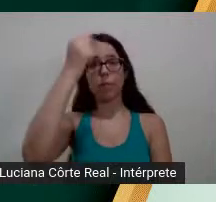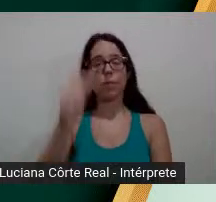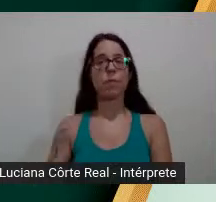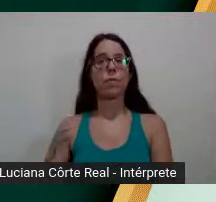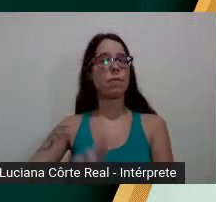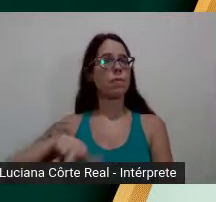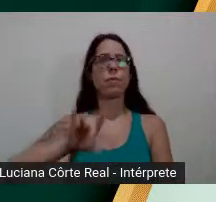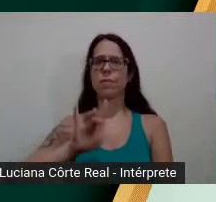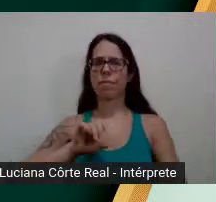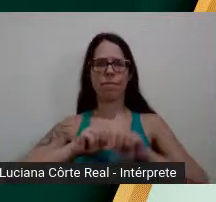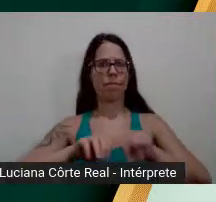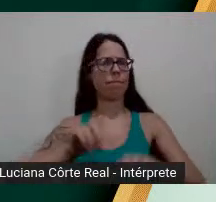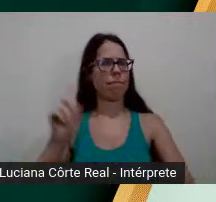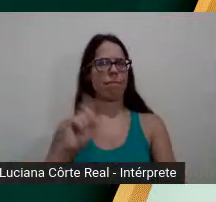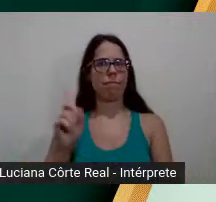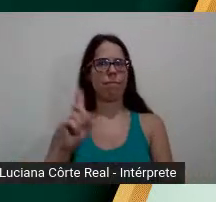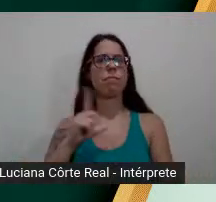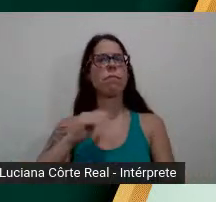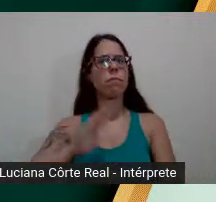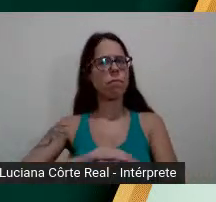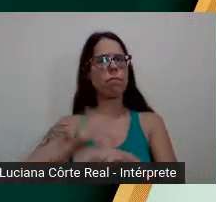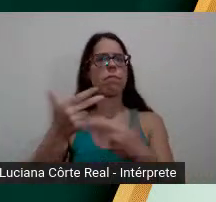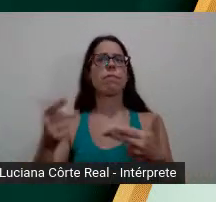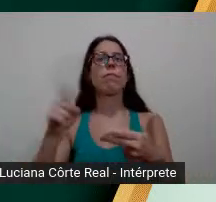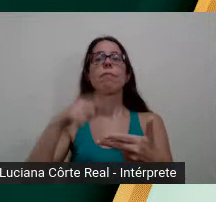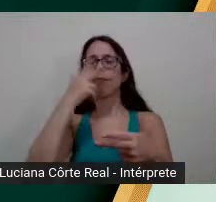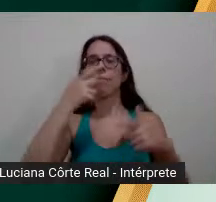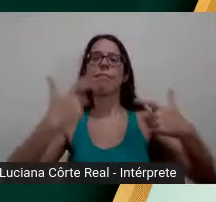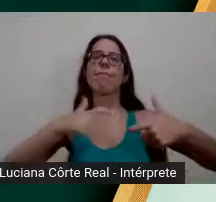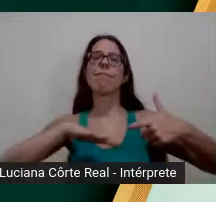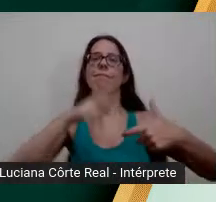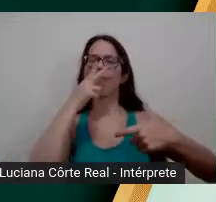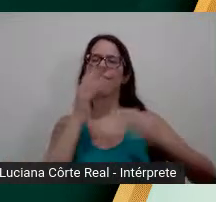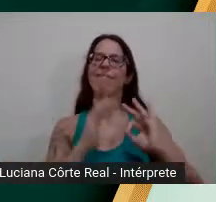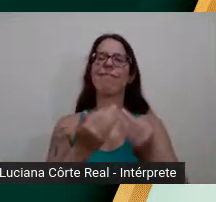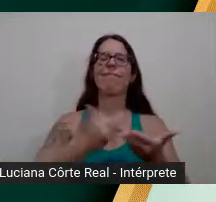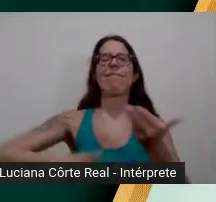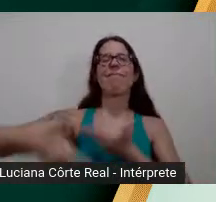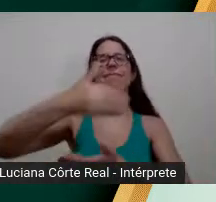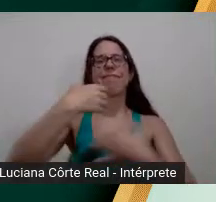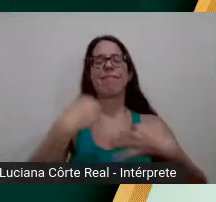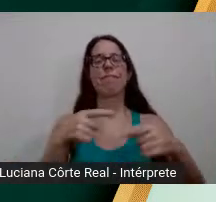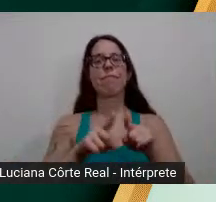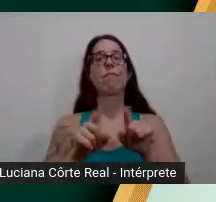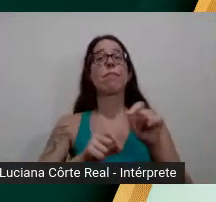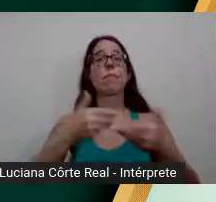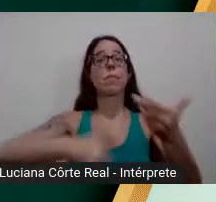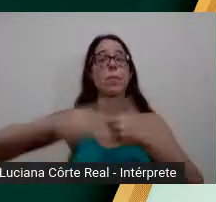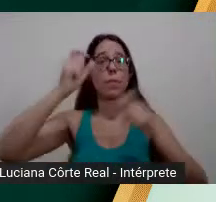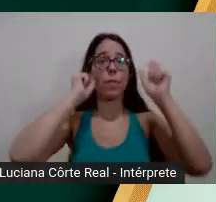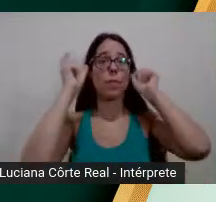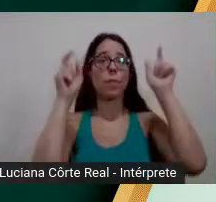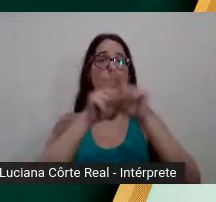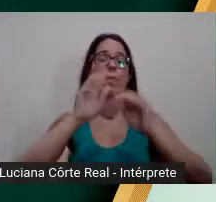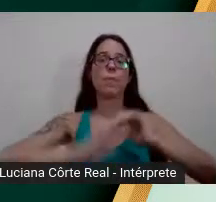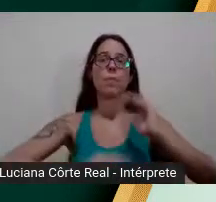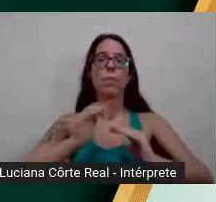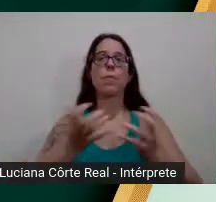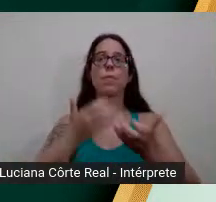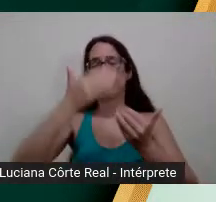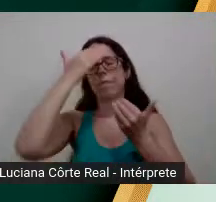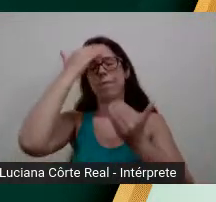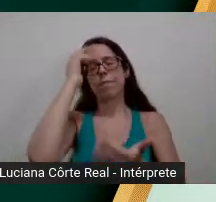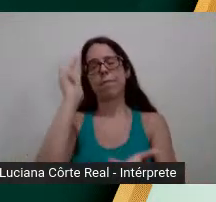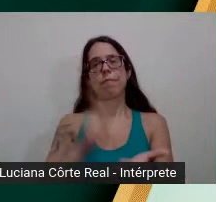só ensino, ela é muito mais um ambiente familiar, de uma troca de ideias, de construção. Agradeço, gratidão